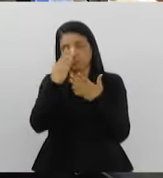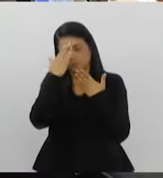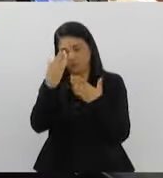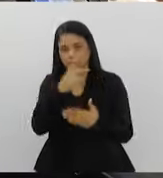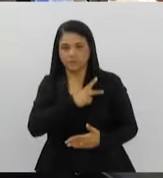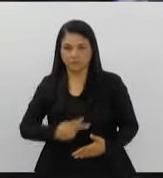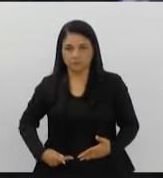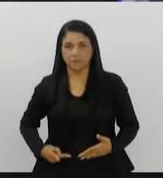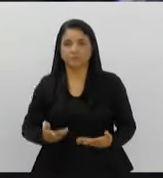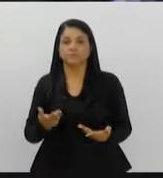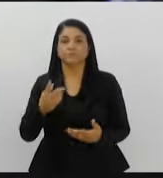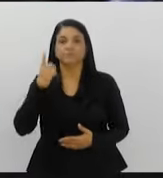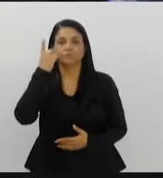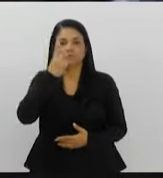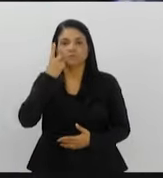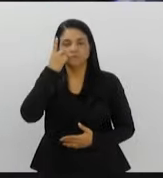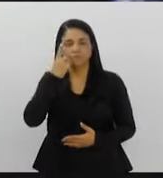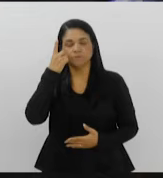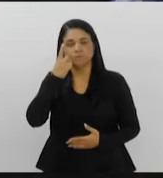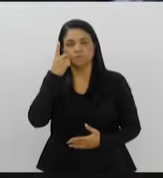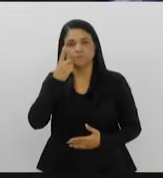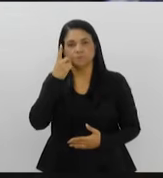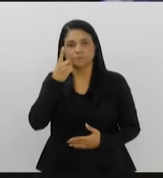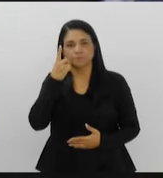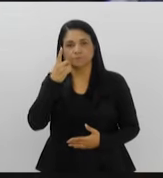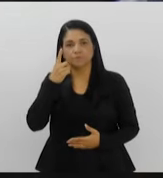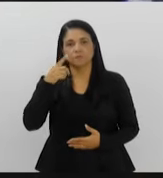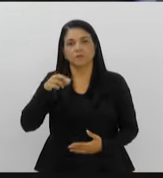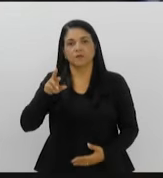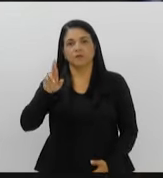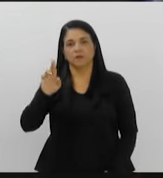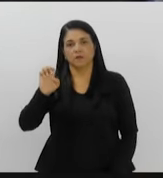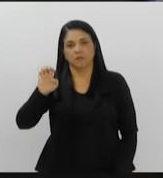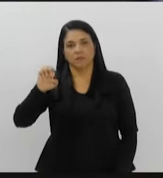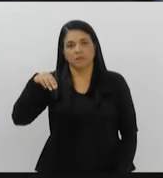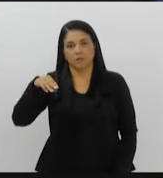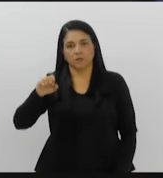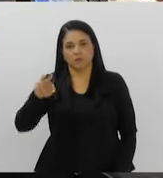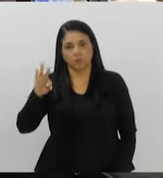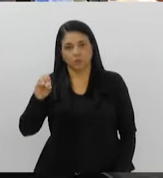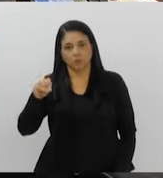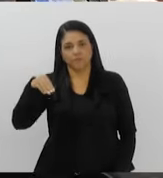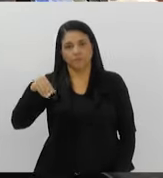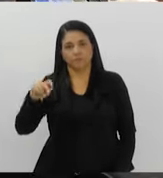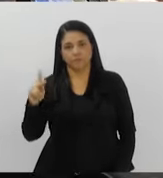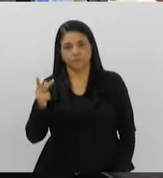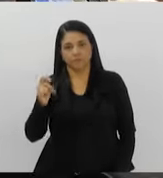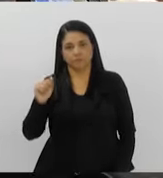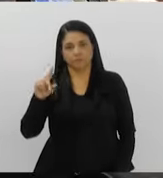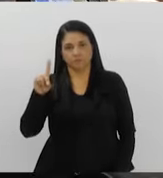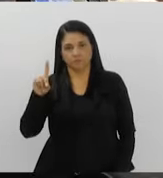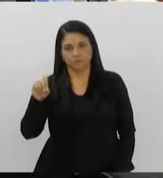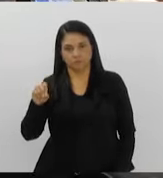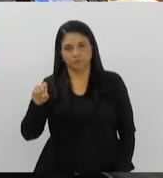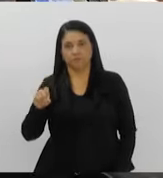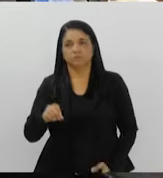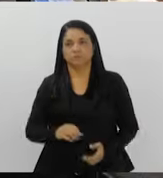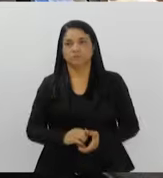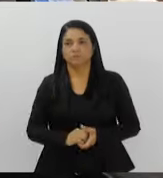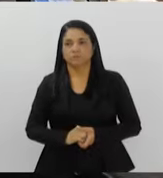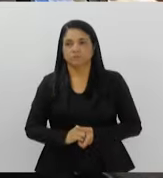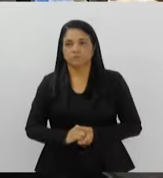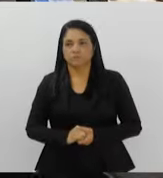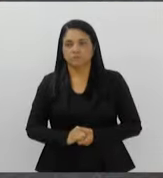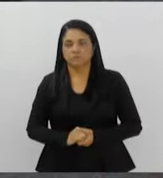obrigado. Nosso nobre deputado Renato Machado. Quem vota? Acho que a